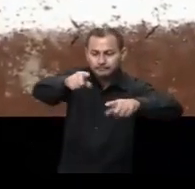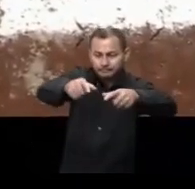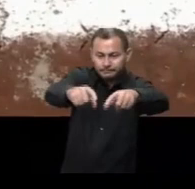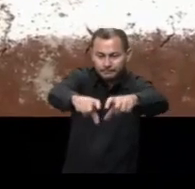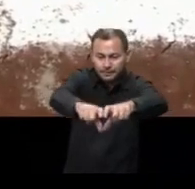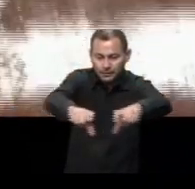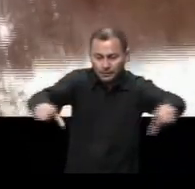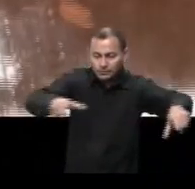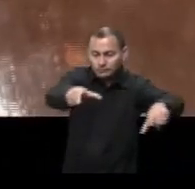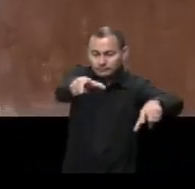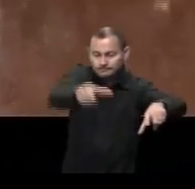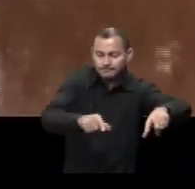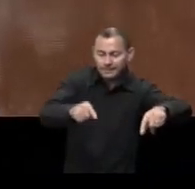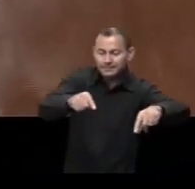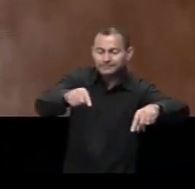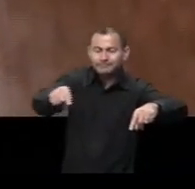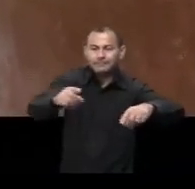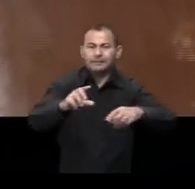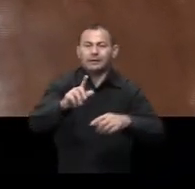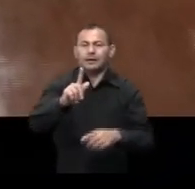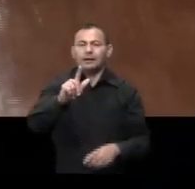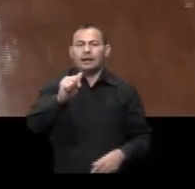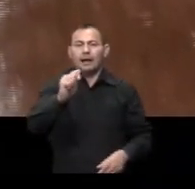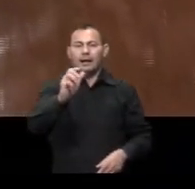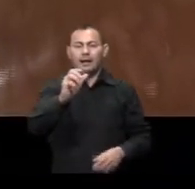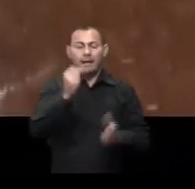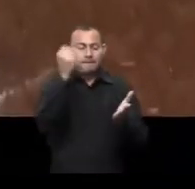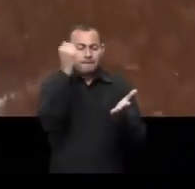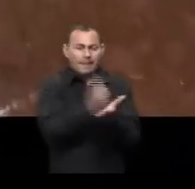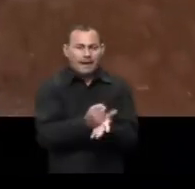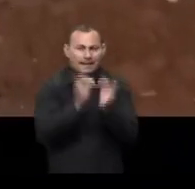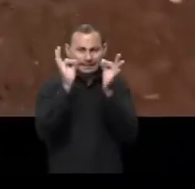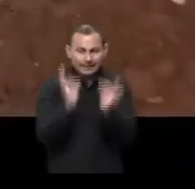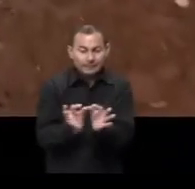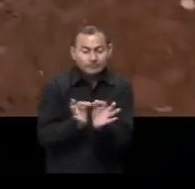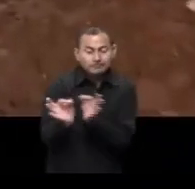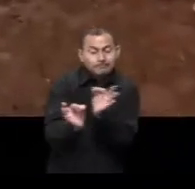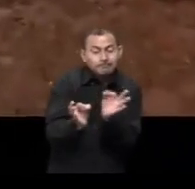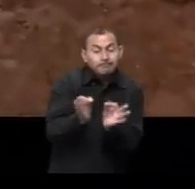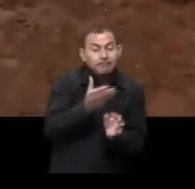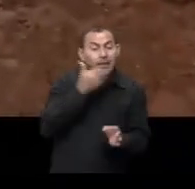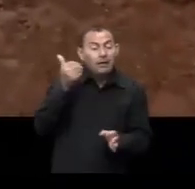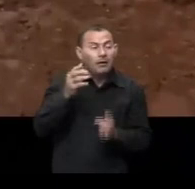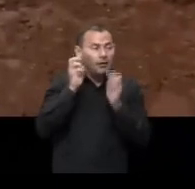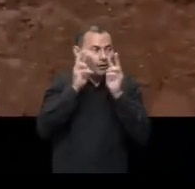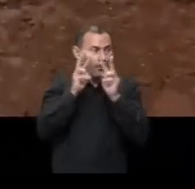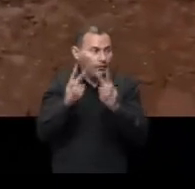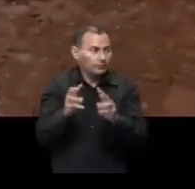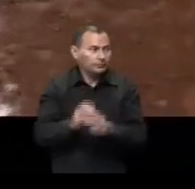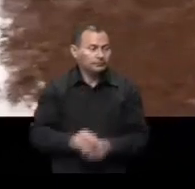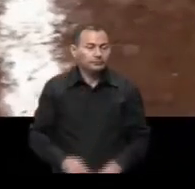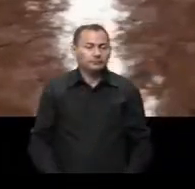com a cal. Então, você vê a importância do gabarito, como que ele dá uma correção maior. Olha lá.